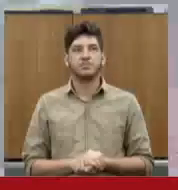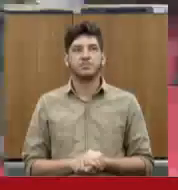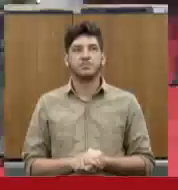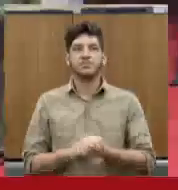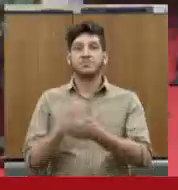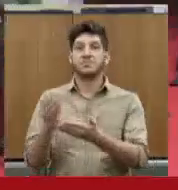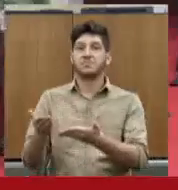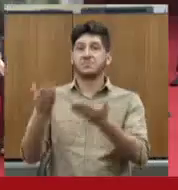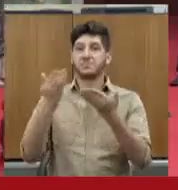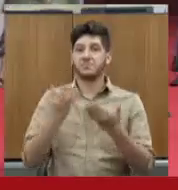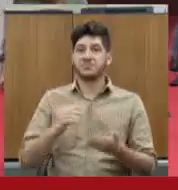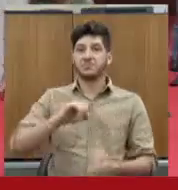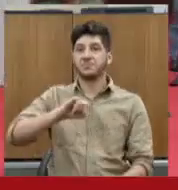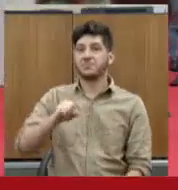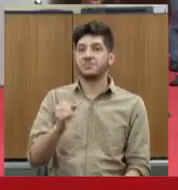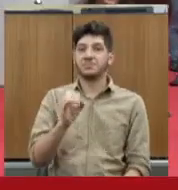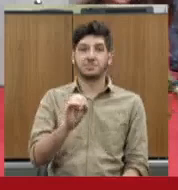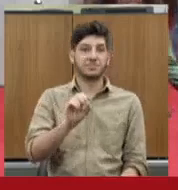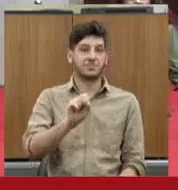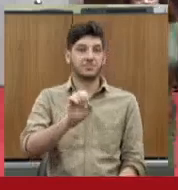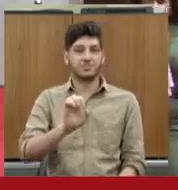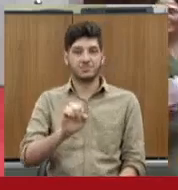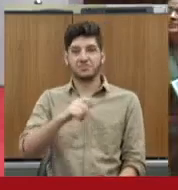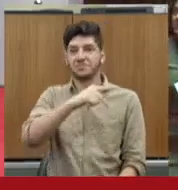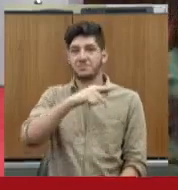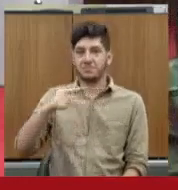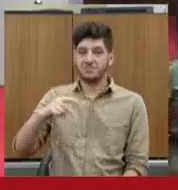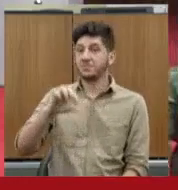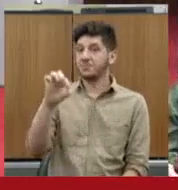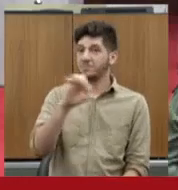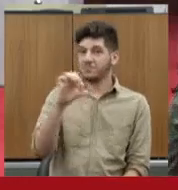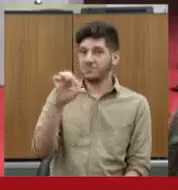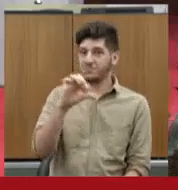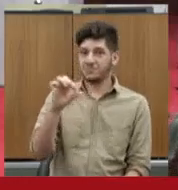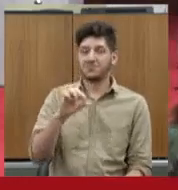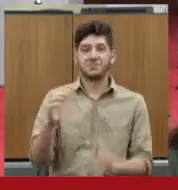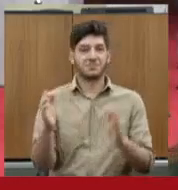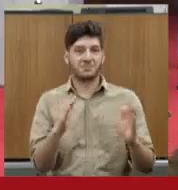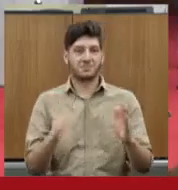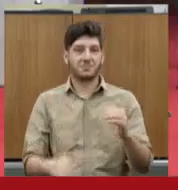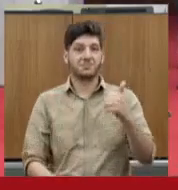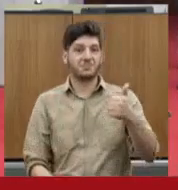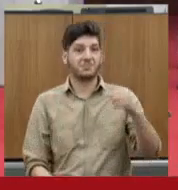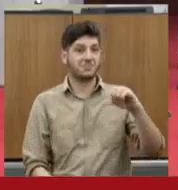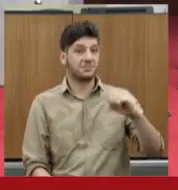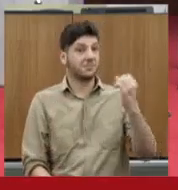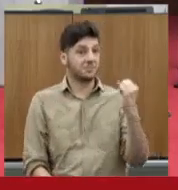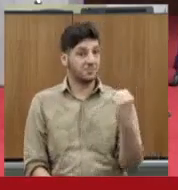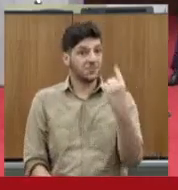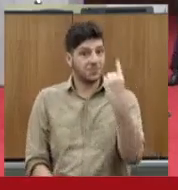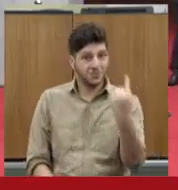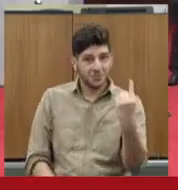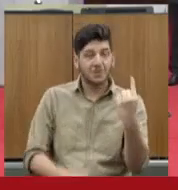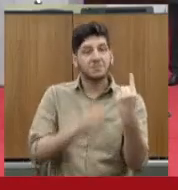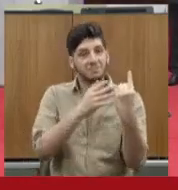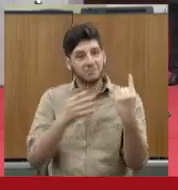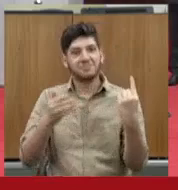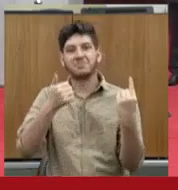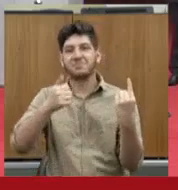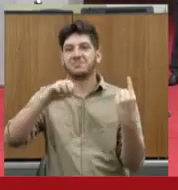Convidamos José Santana, presidente da nona legislatura, 81 a 83.